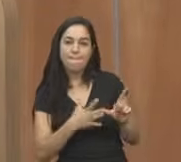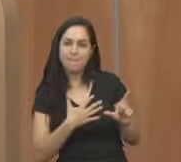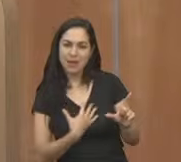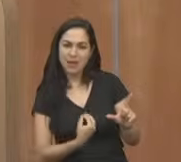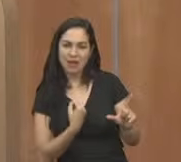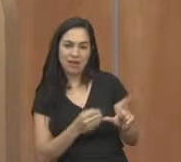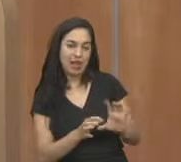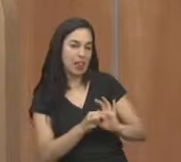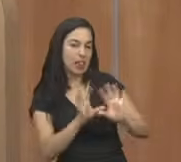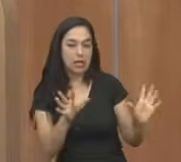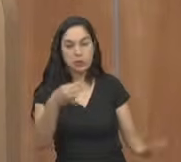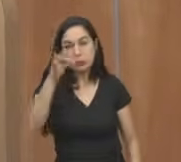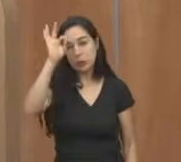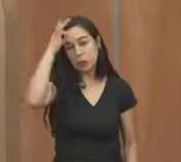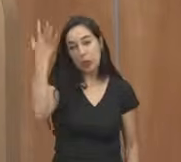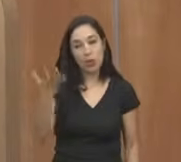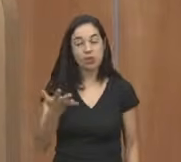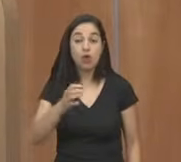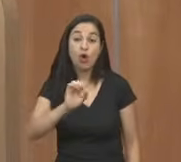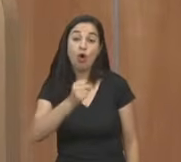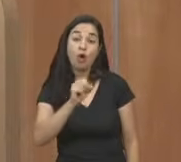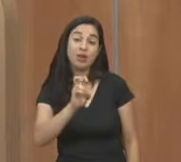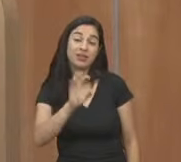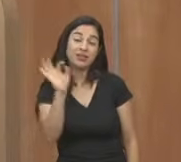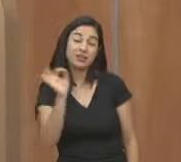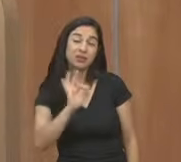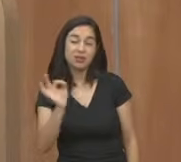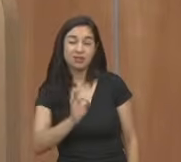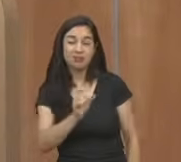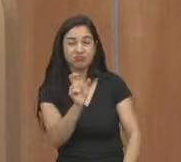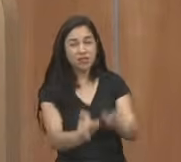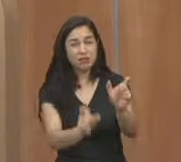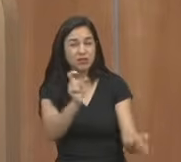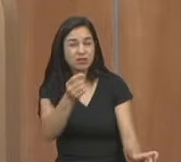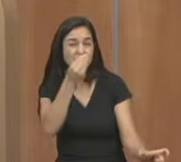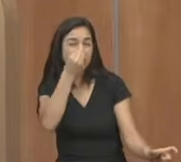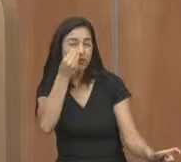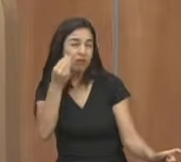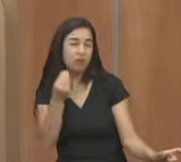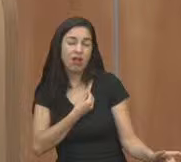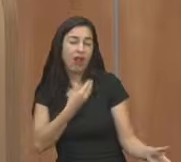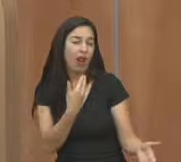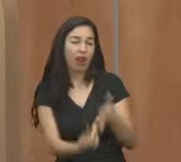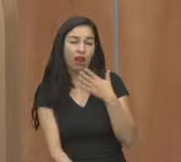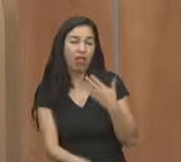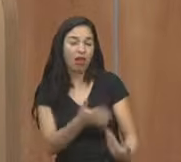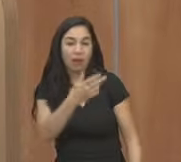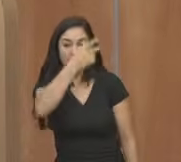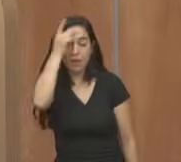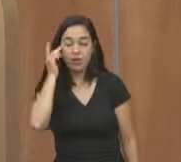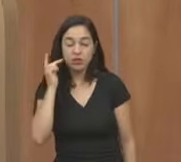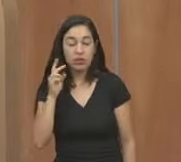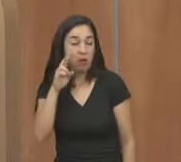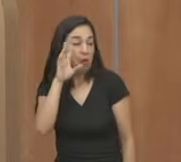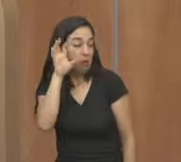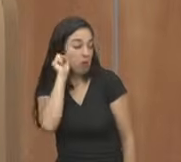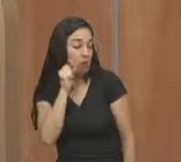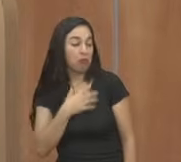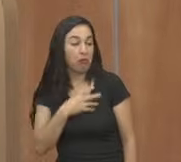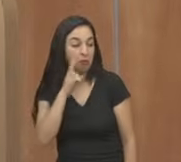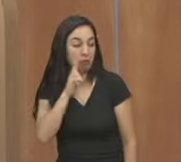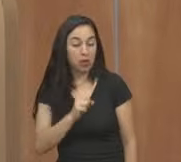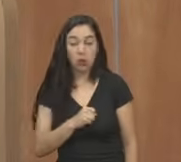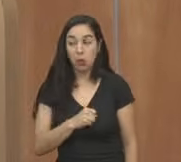pela sorte, 85% das pessoas não estão nem aí. A pessoa passa ali com o seguinte